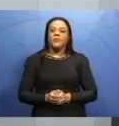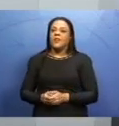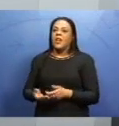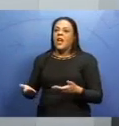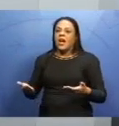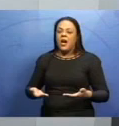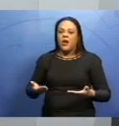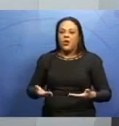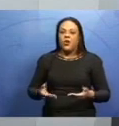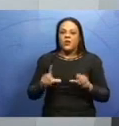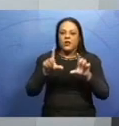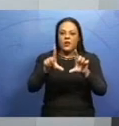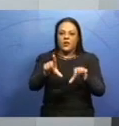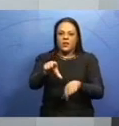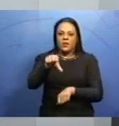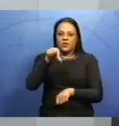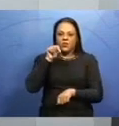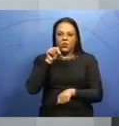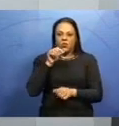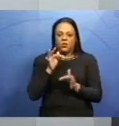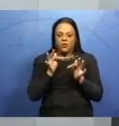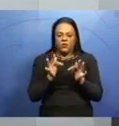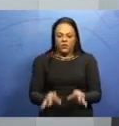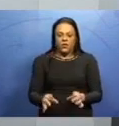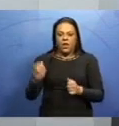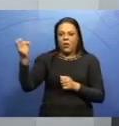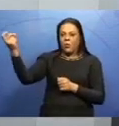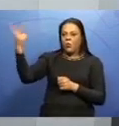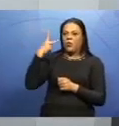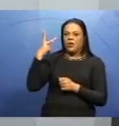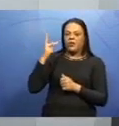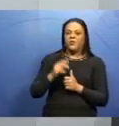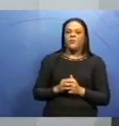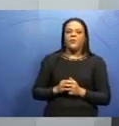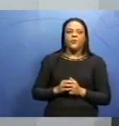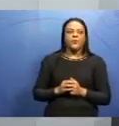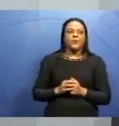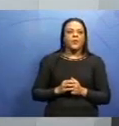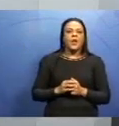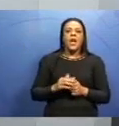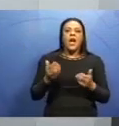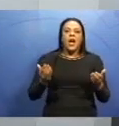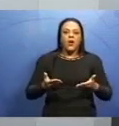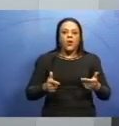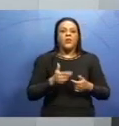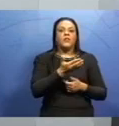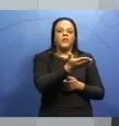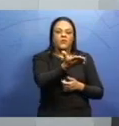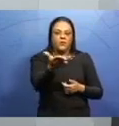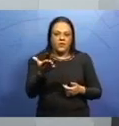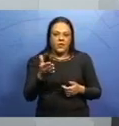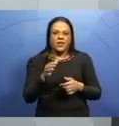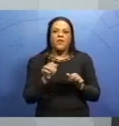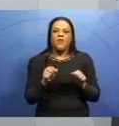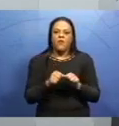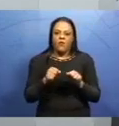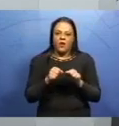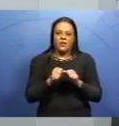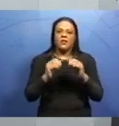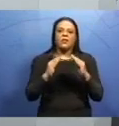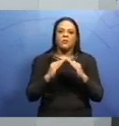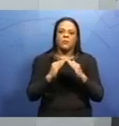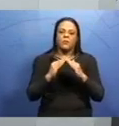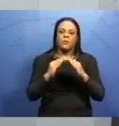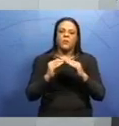Formule uma moral para a fábula, a cigarra e a formiga. Vocês que vão preparar, hein? Montar